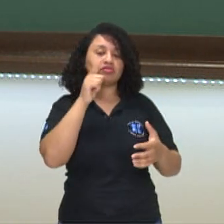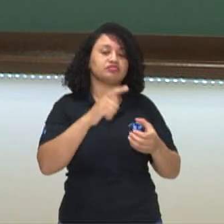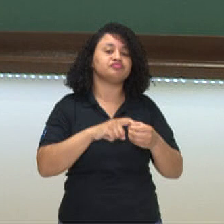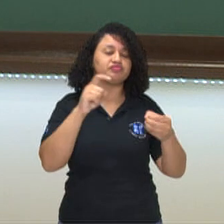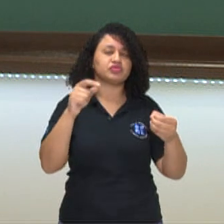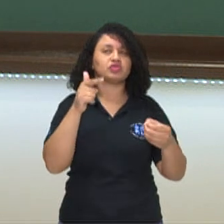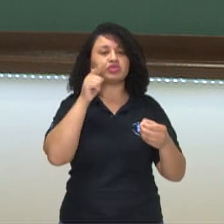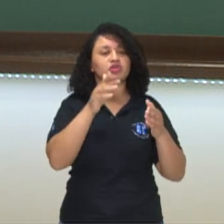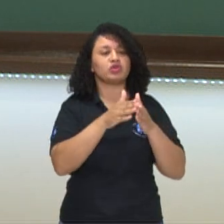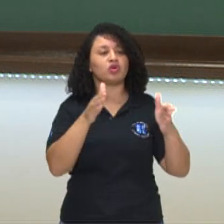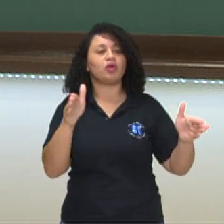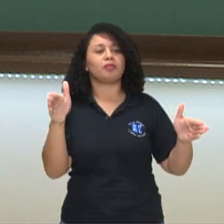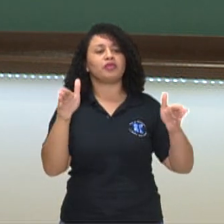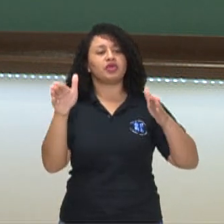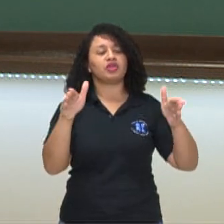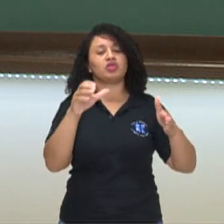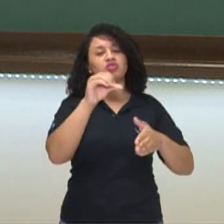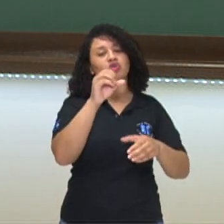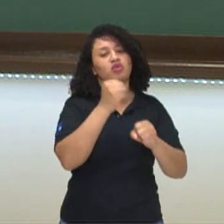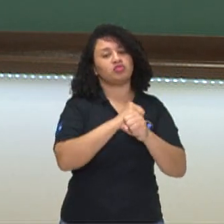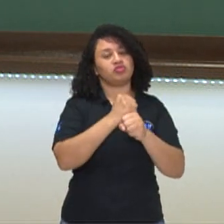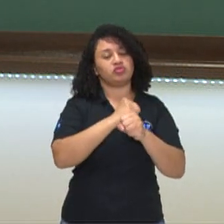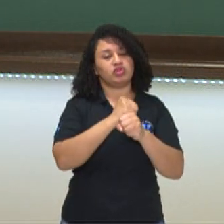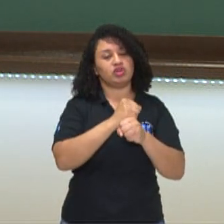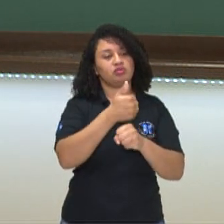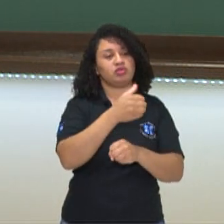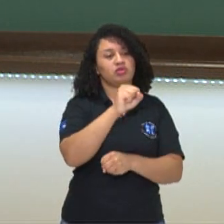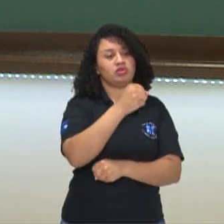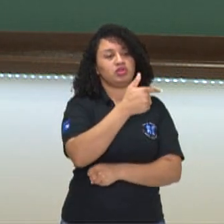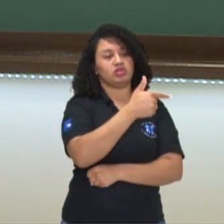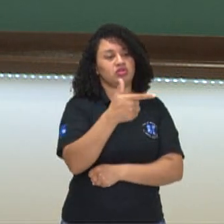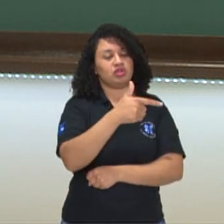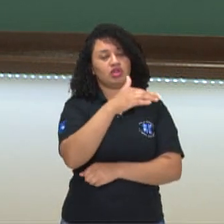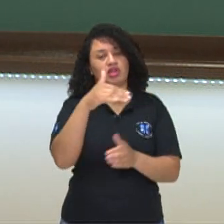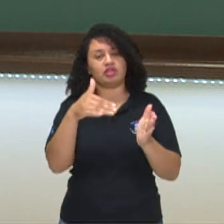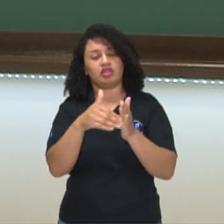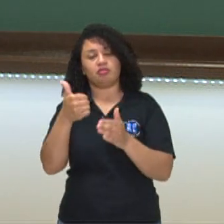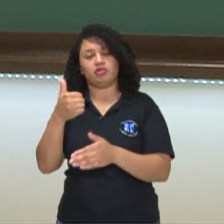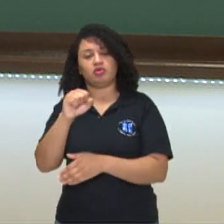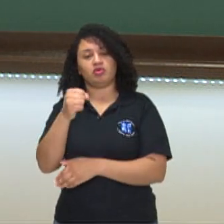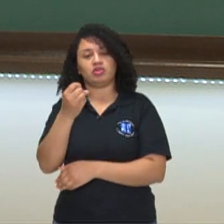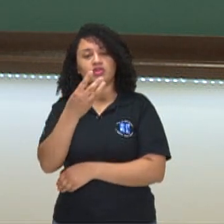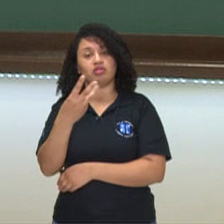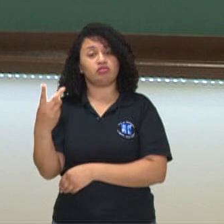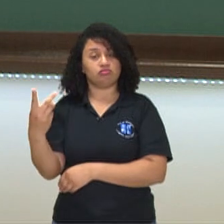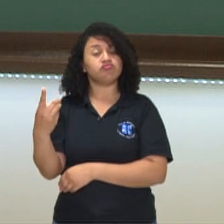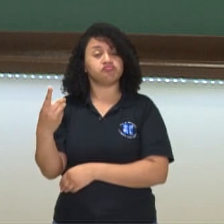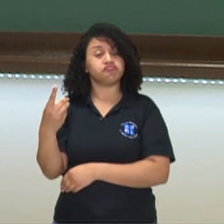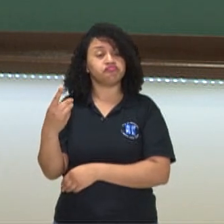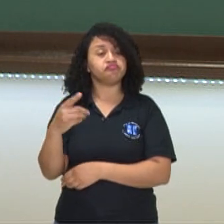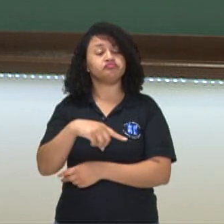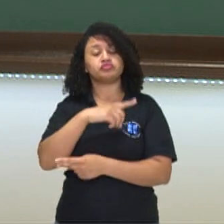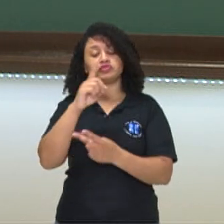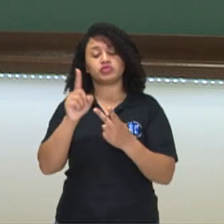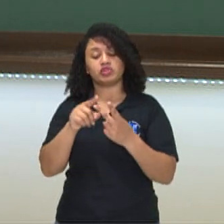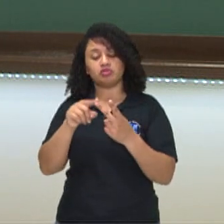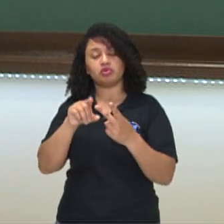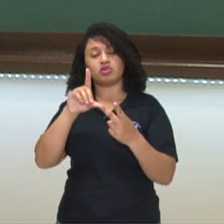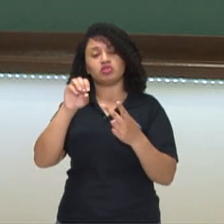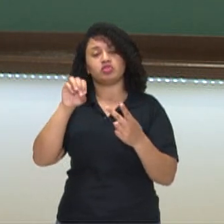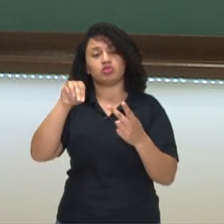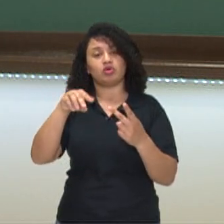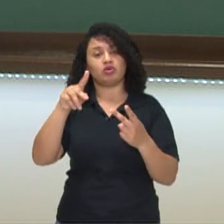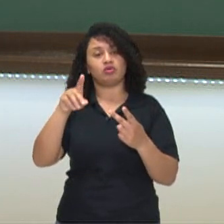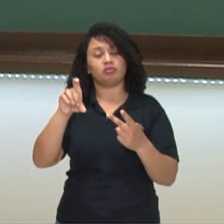aí um período de aproximadamente 9 anos, entre 1822 e 1831, e Dom Pedro